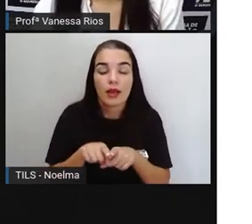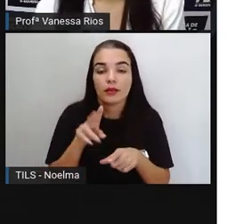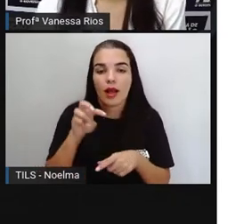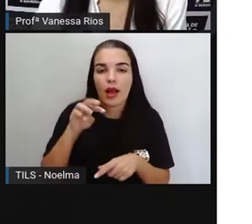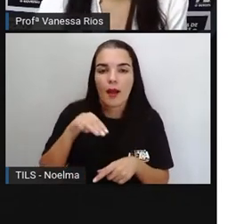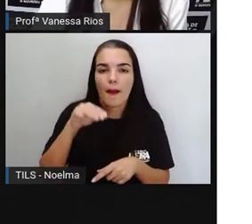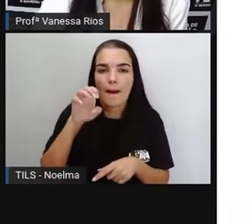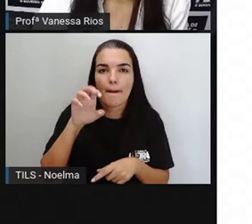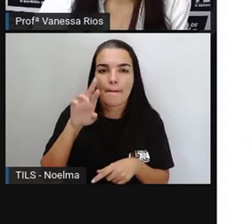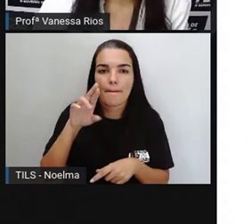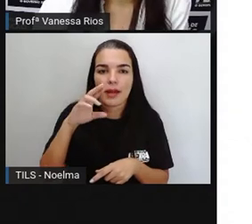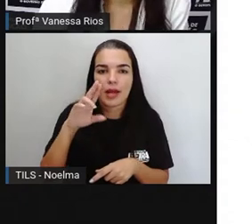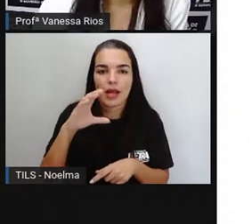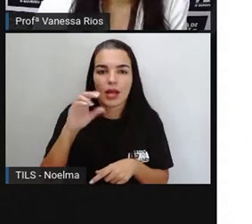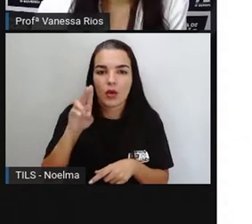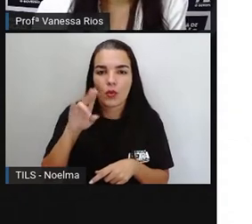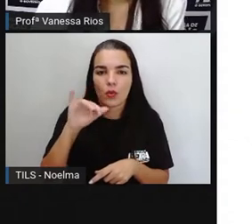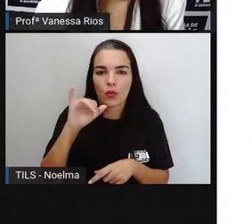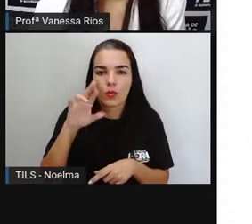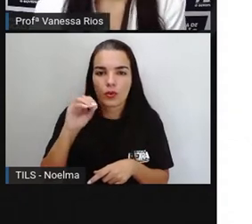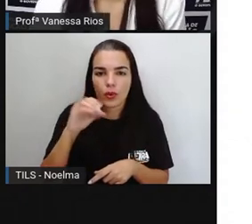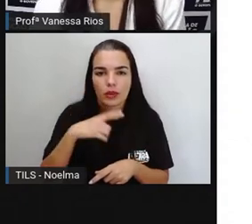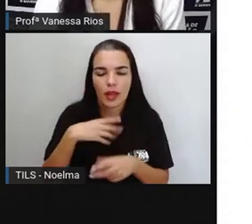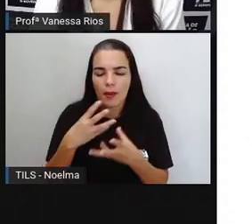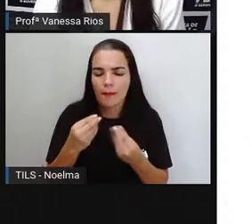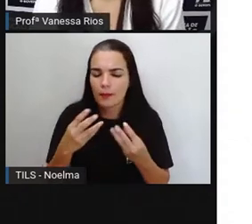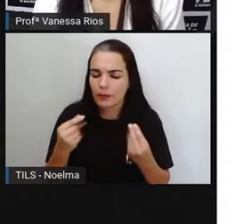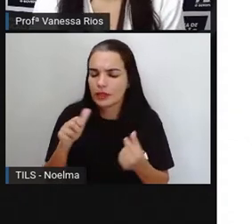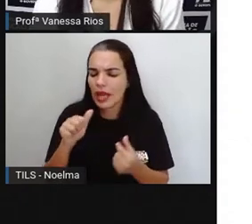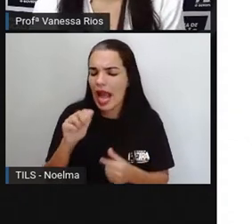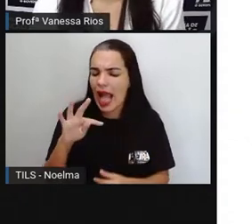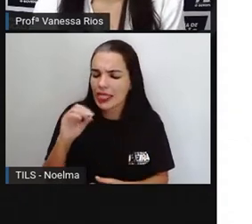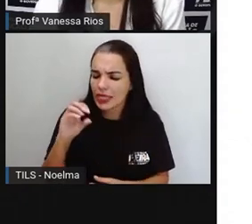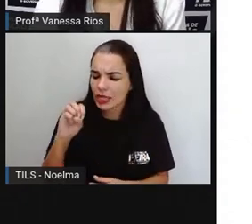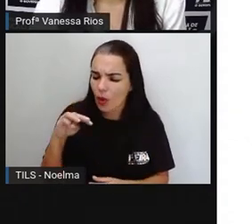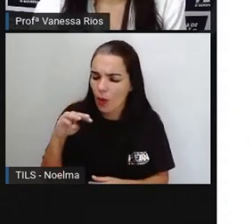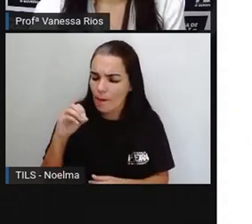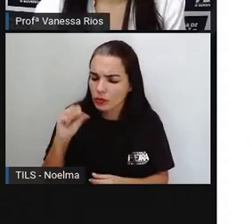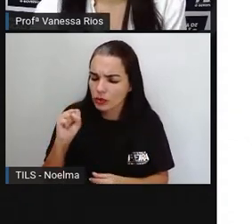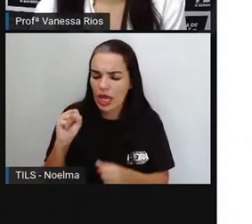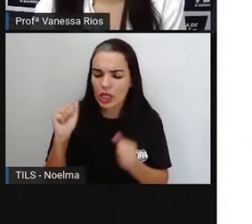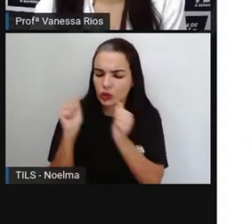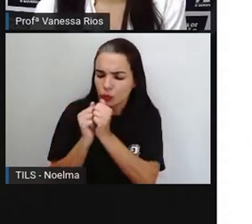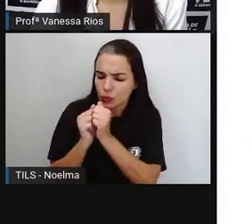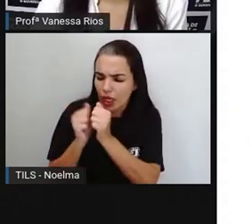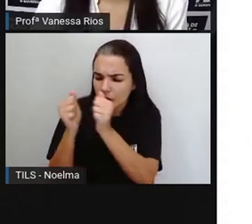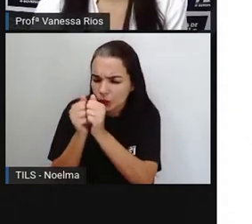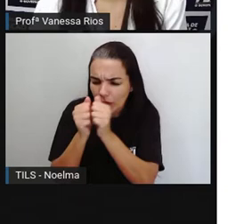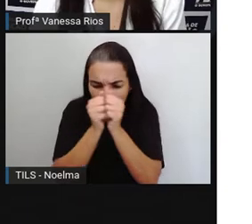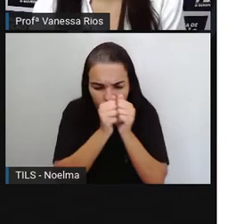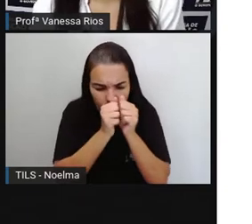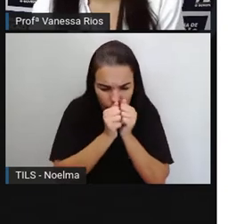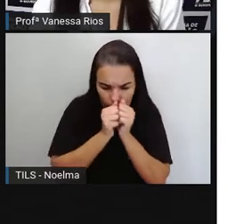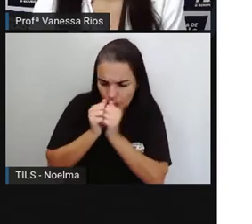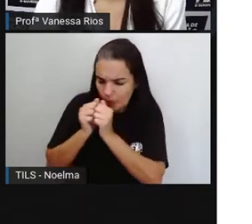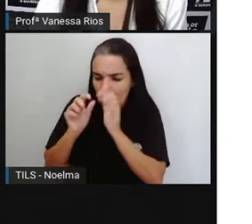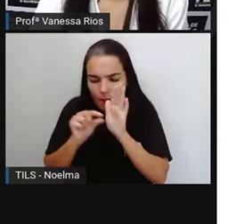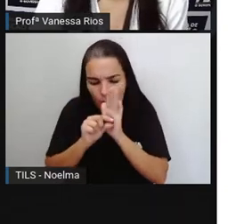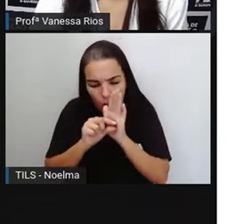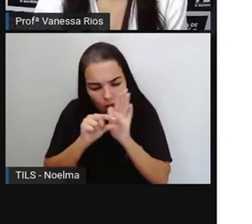mercúrio é feito de vários átomos de mercúrio. Então, os átomos se juntam, não é? Vão formando aí